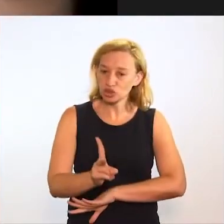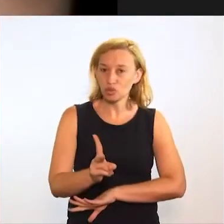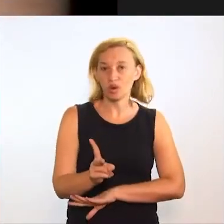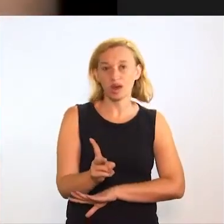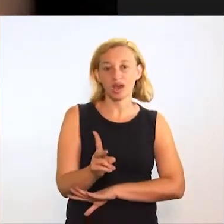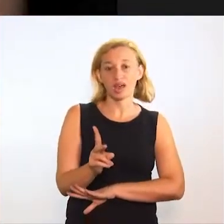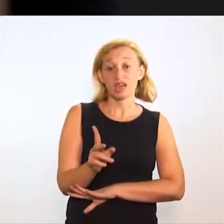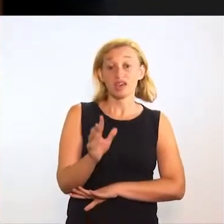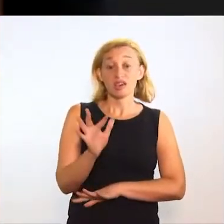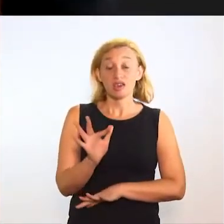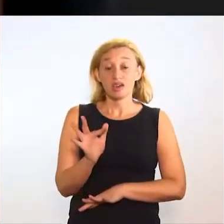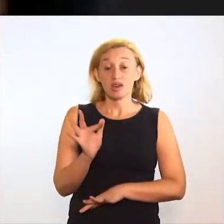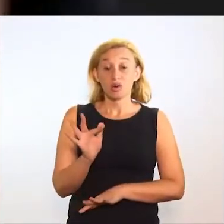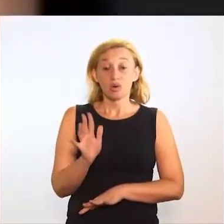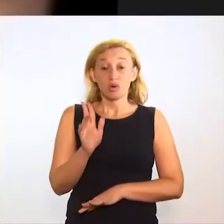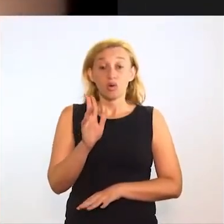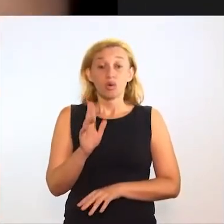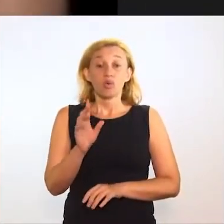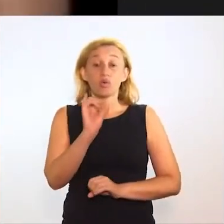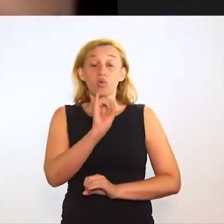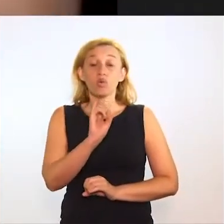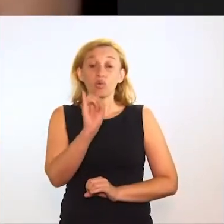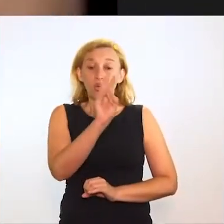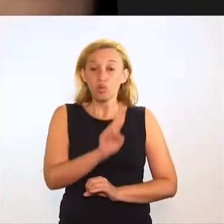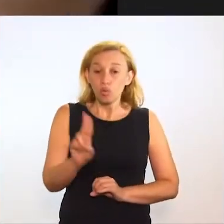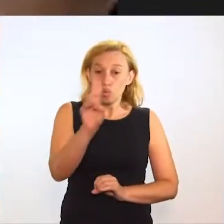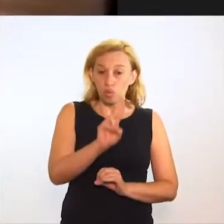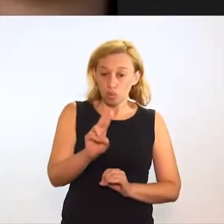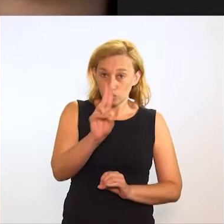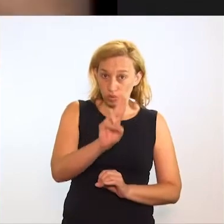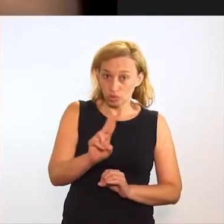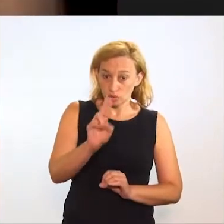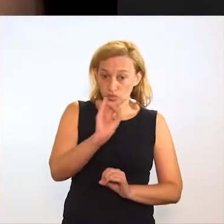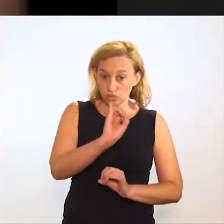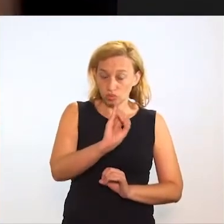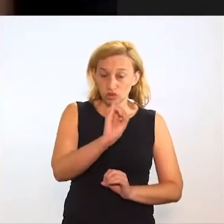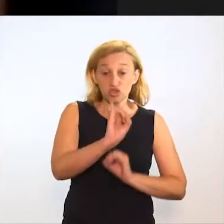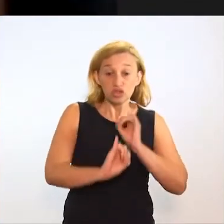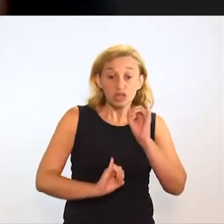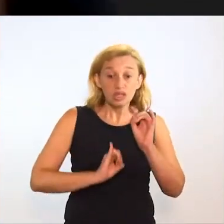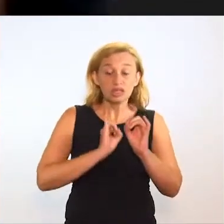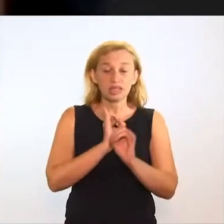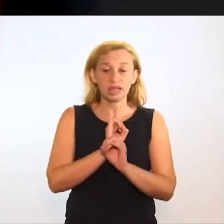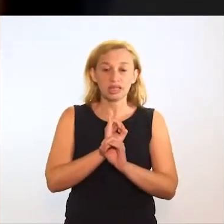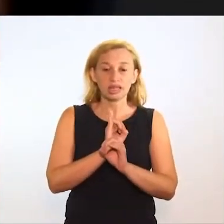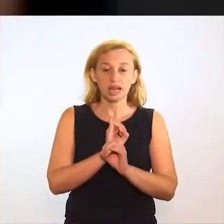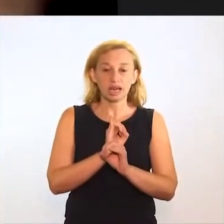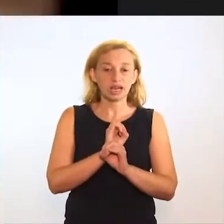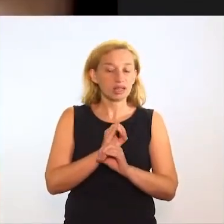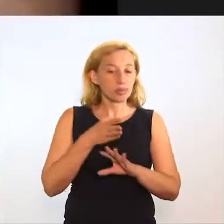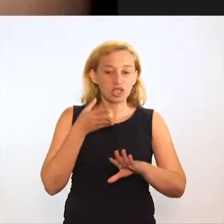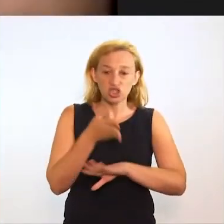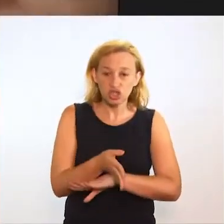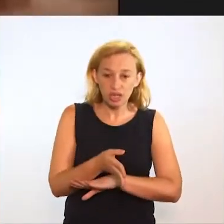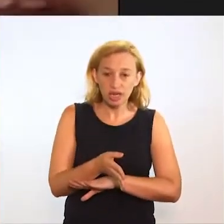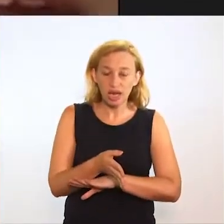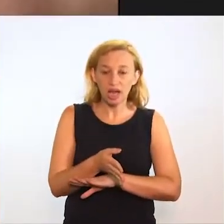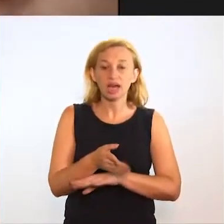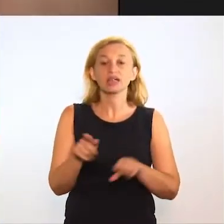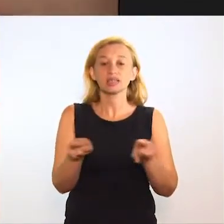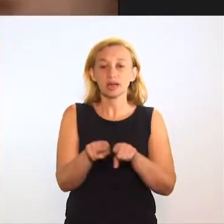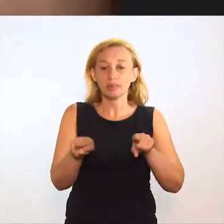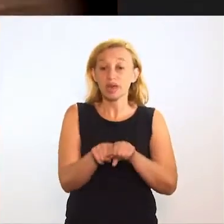ficar. As ferramentas digitais vieram para ficar. A educação digital,